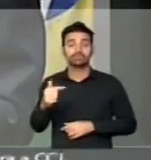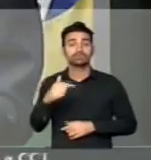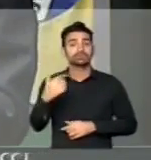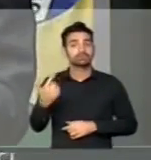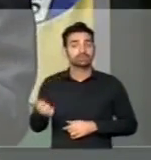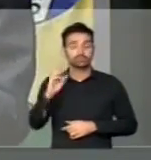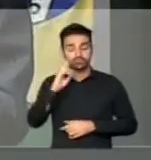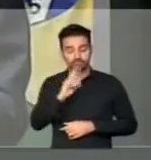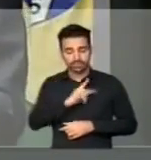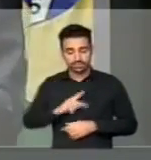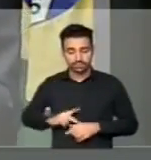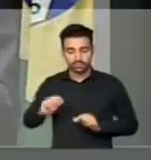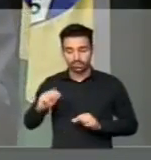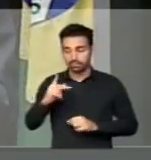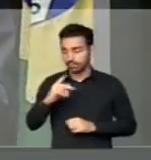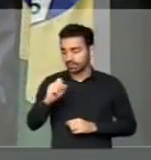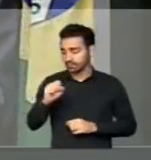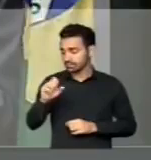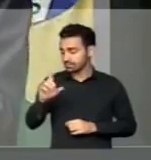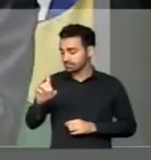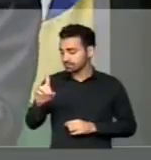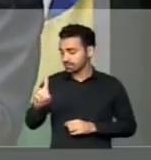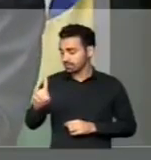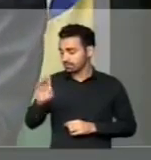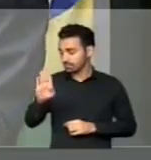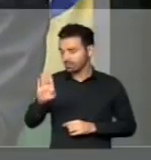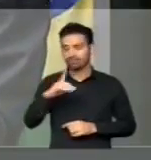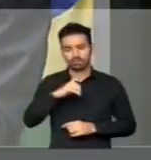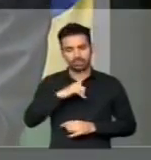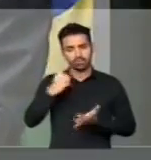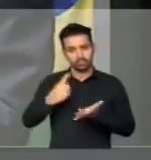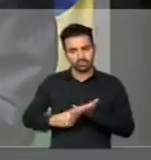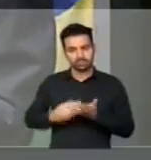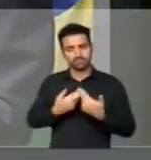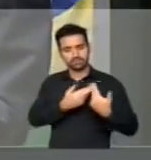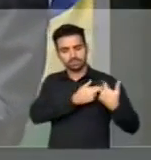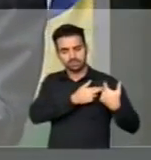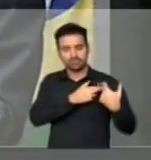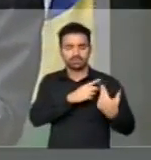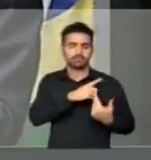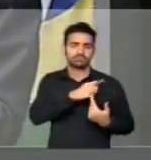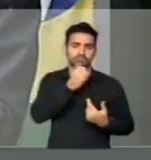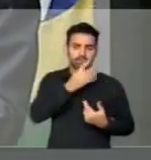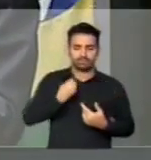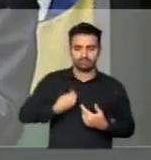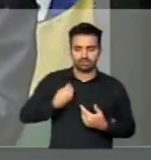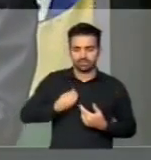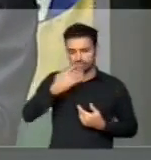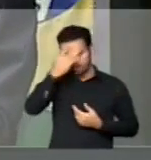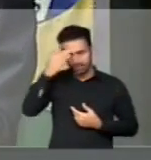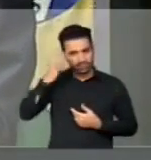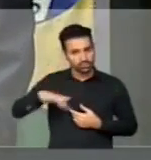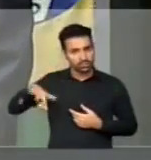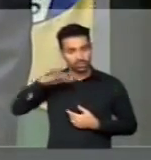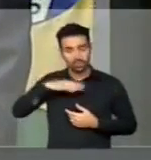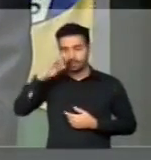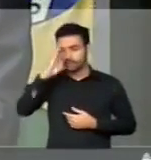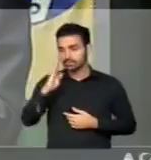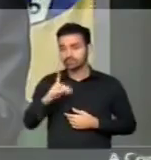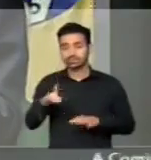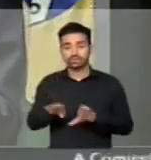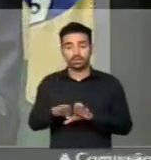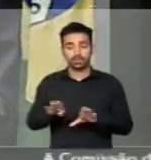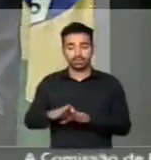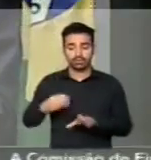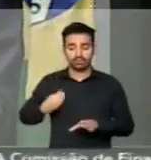presidente, o PSDB tem compromisso com a responsabilidade, com o bem-estar dos brasileiros e com a sobrevivência deste